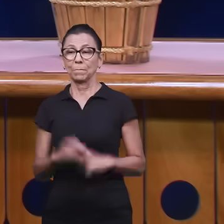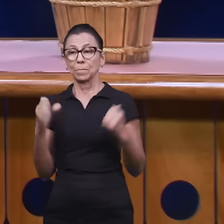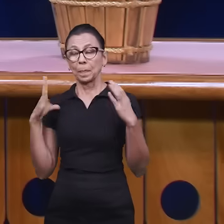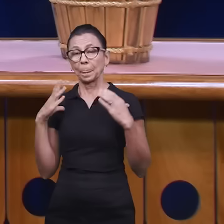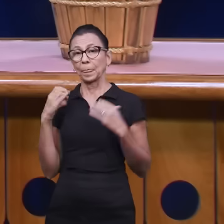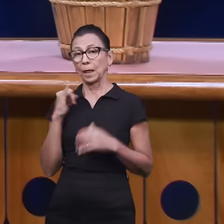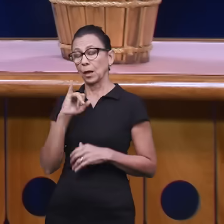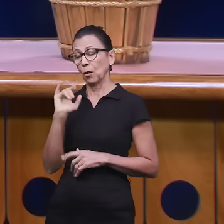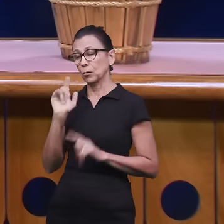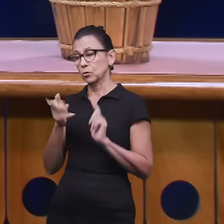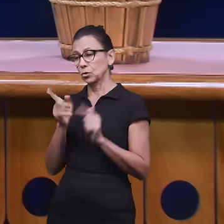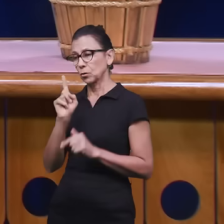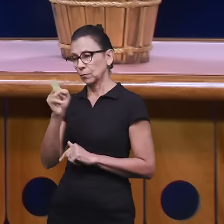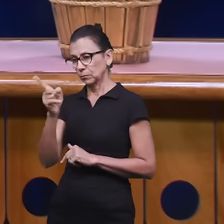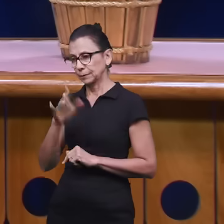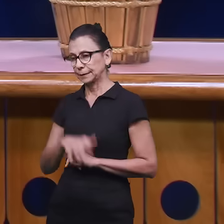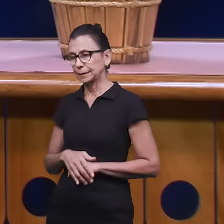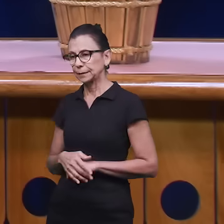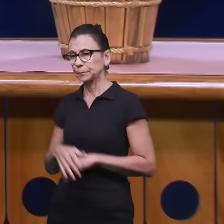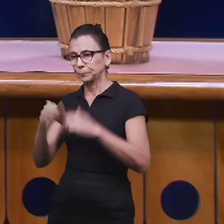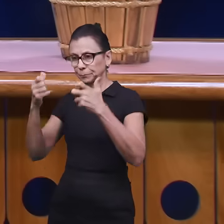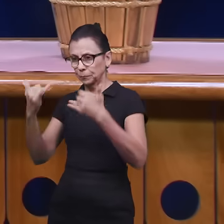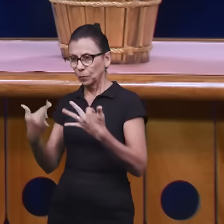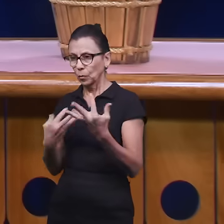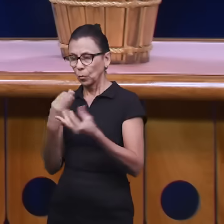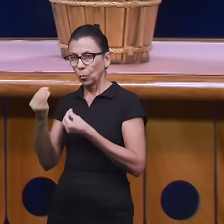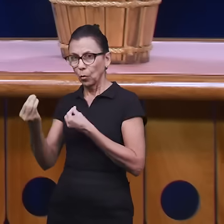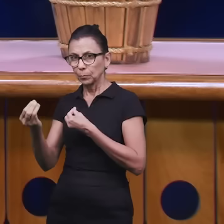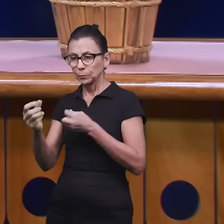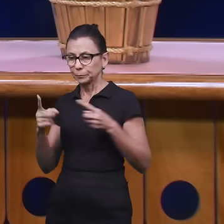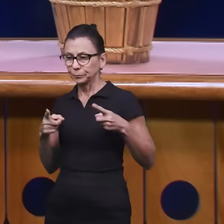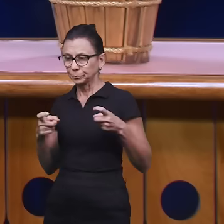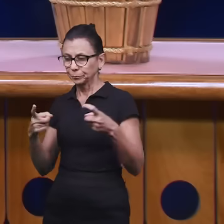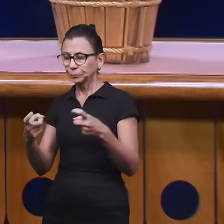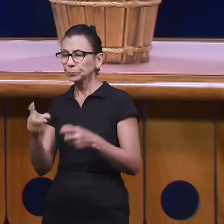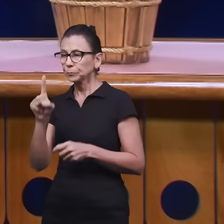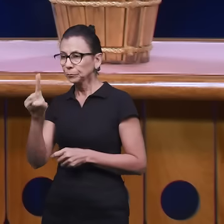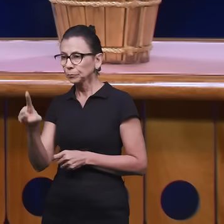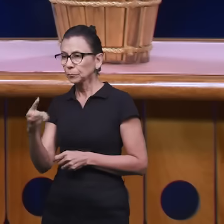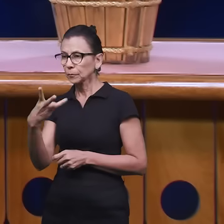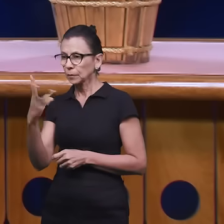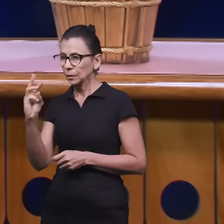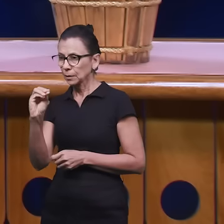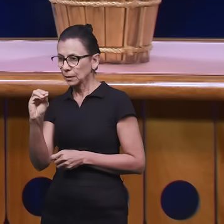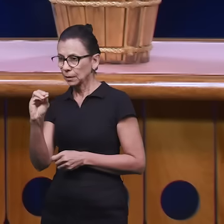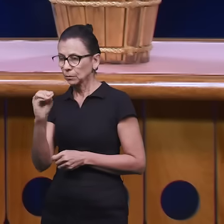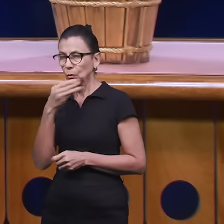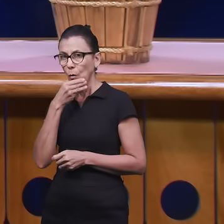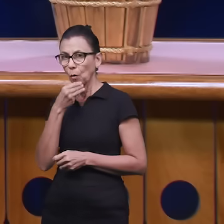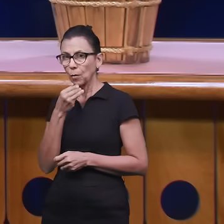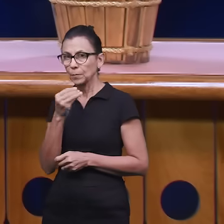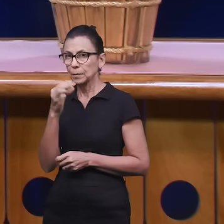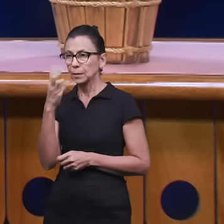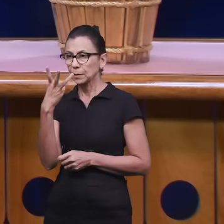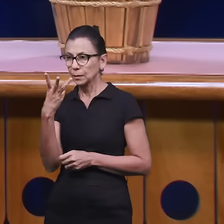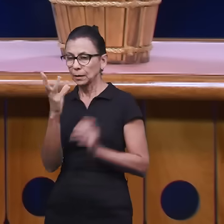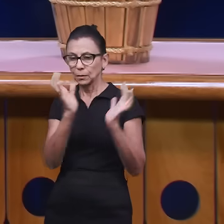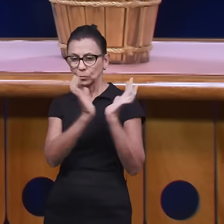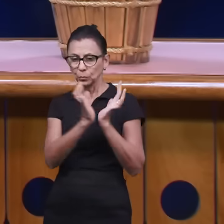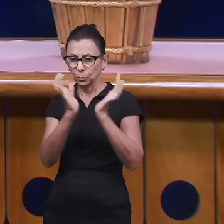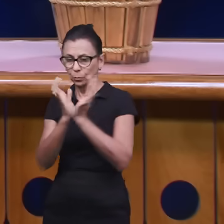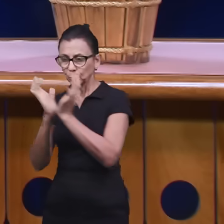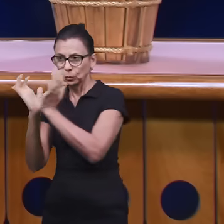Gideão: olha, você vai batalhar da seguinte forma. Você divide os 300 em 3 grupos.